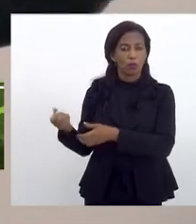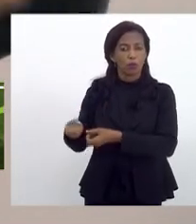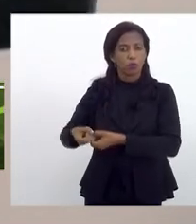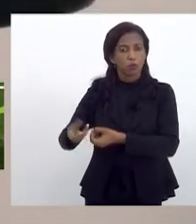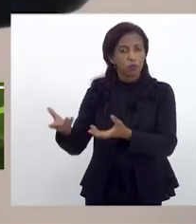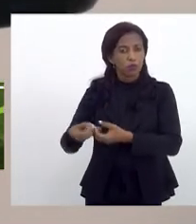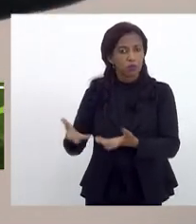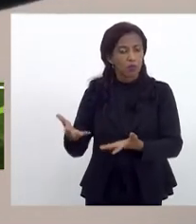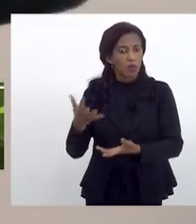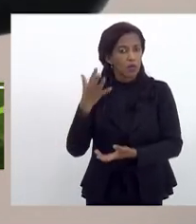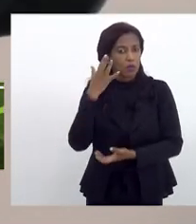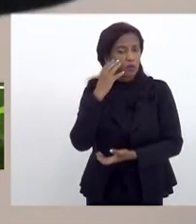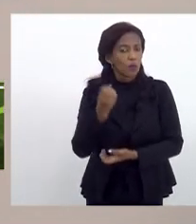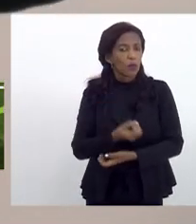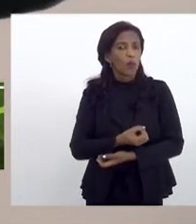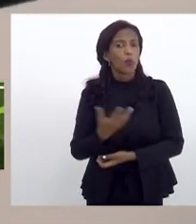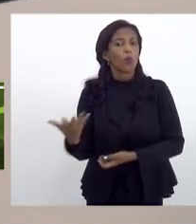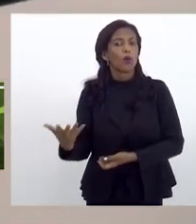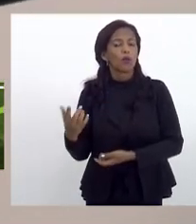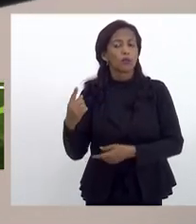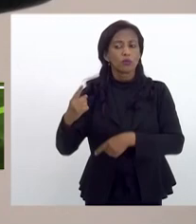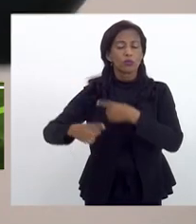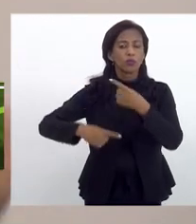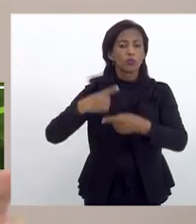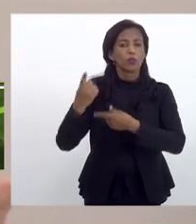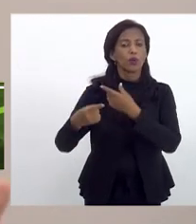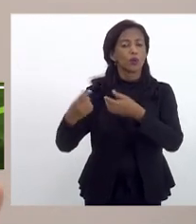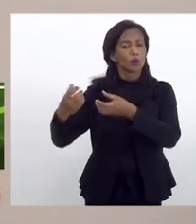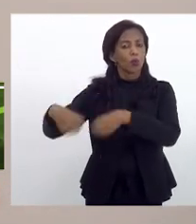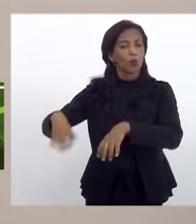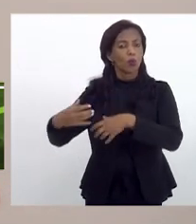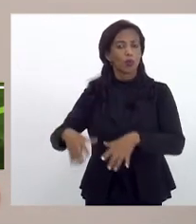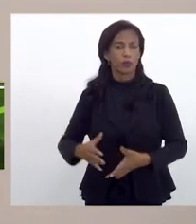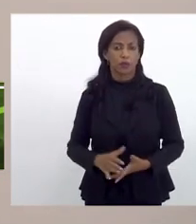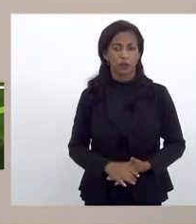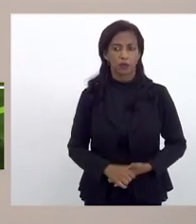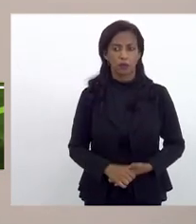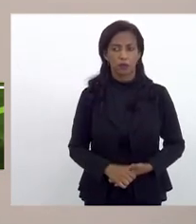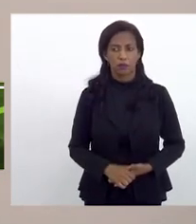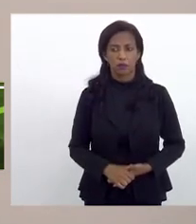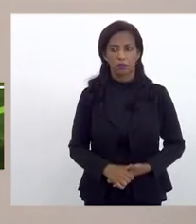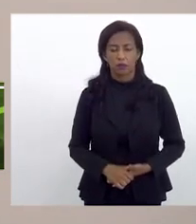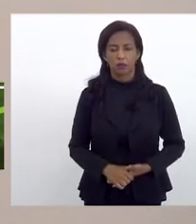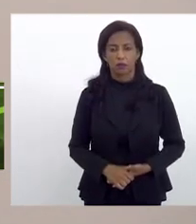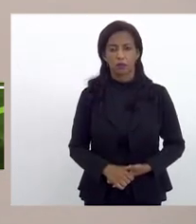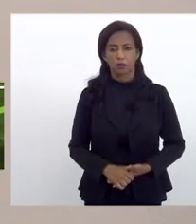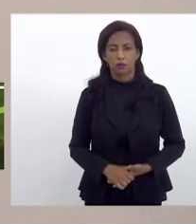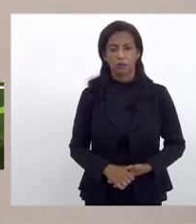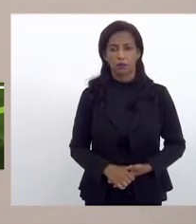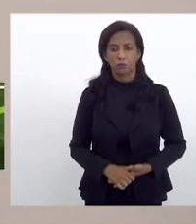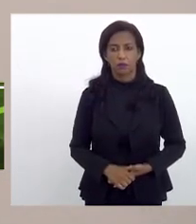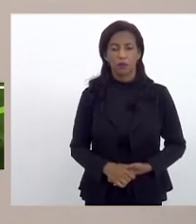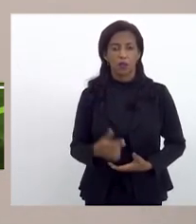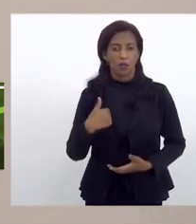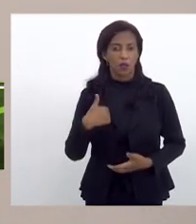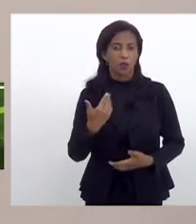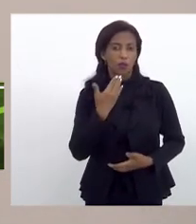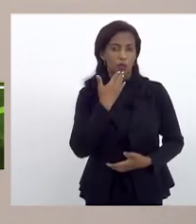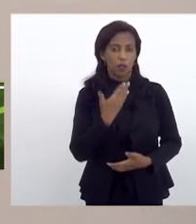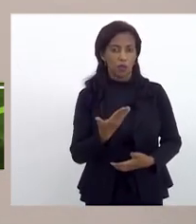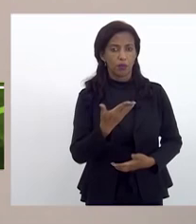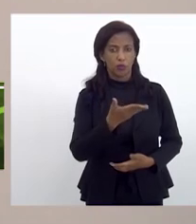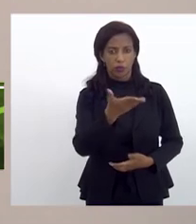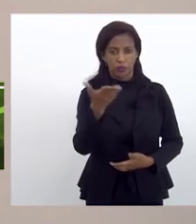não sabemos Nem quantos serão Os próximos Concursados Nós não sabemos Então Eu queria propor A Vossa Excelência Que nós